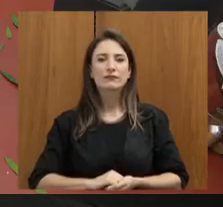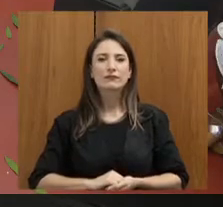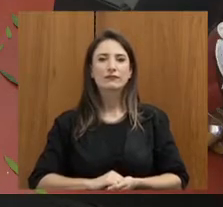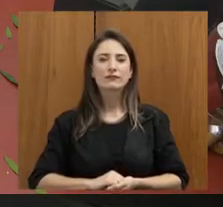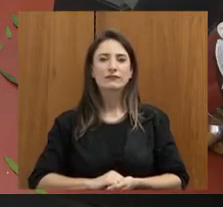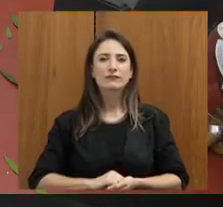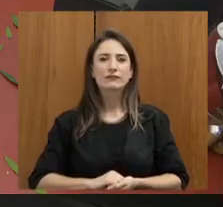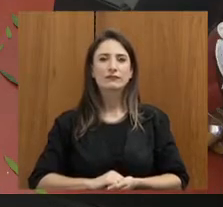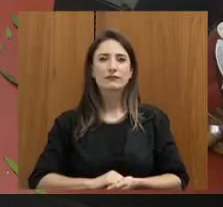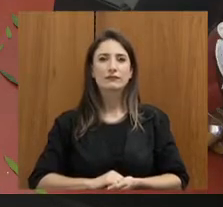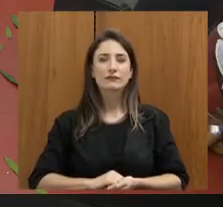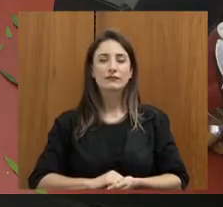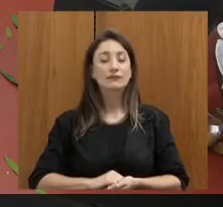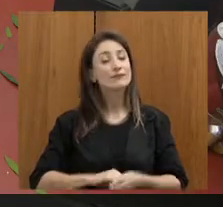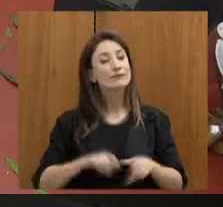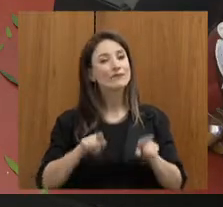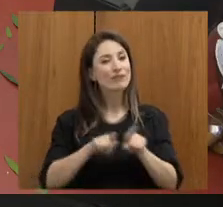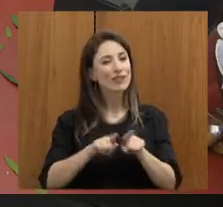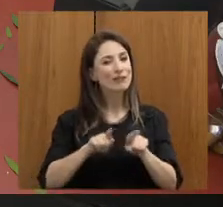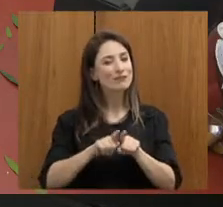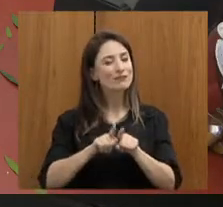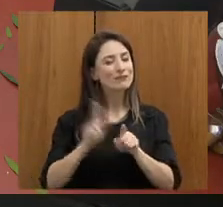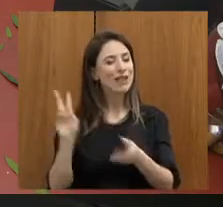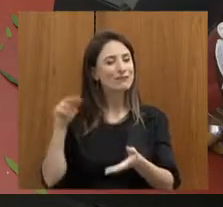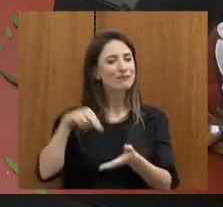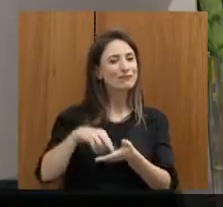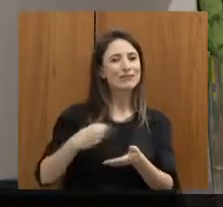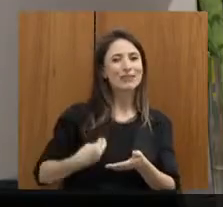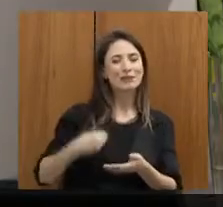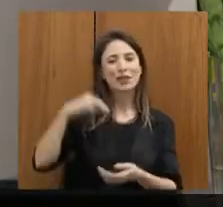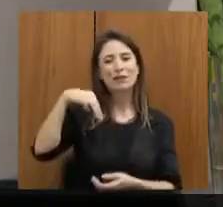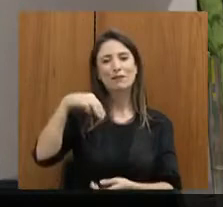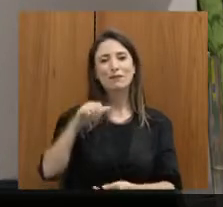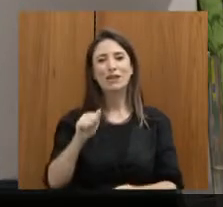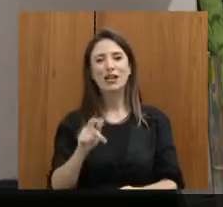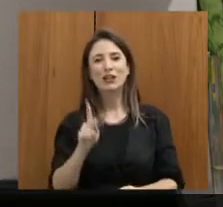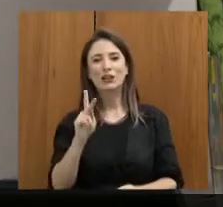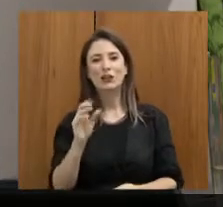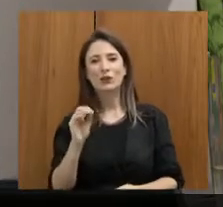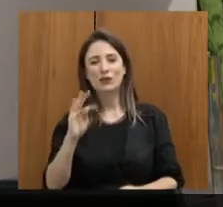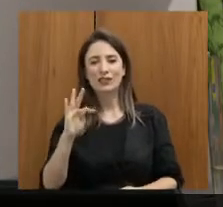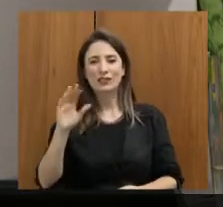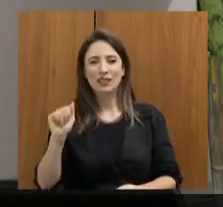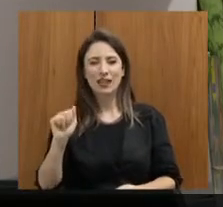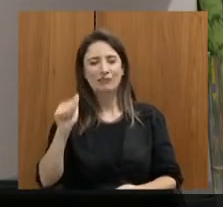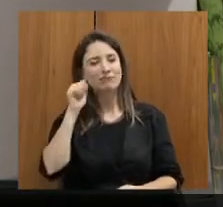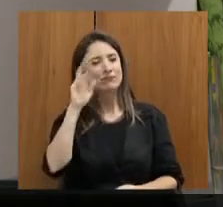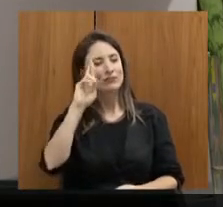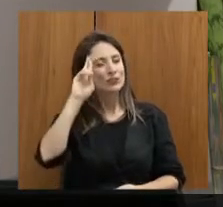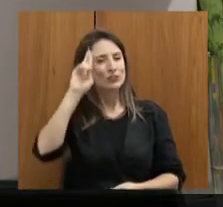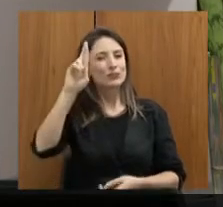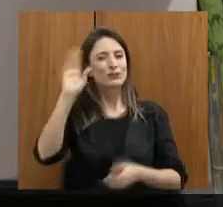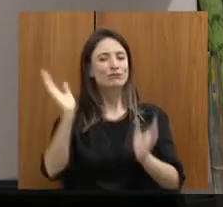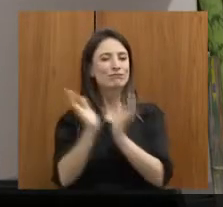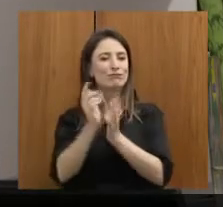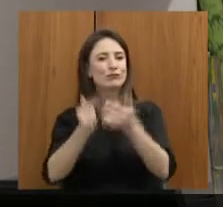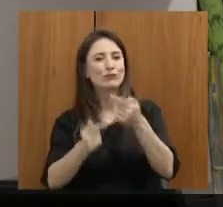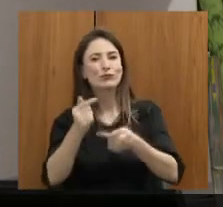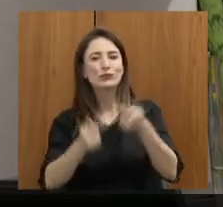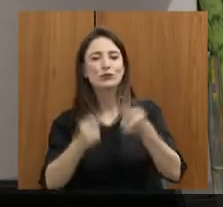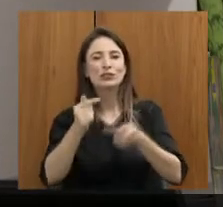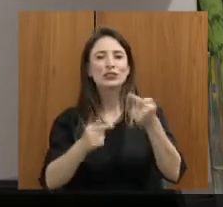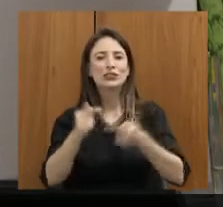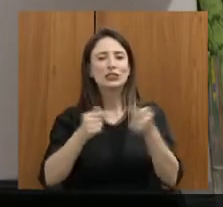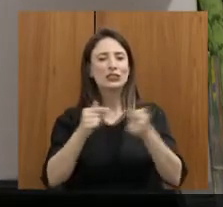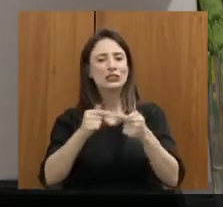o conosco também nesta tarde makota kizandembu diretora de políticas de reparação e